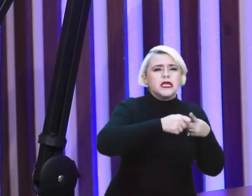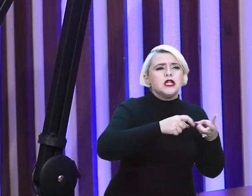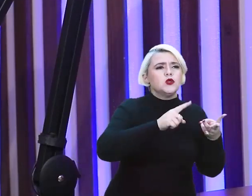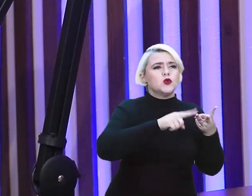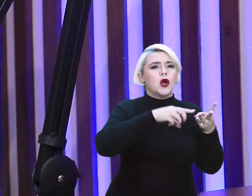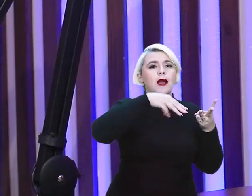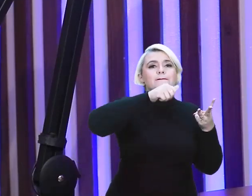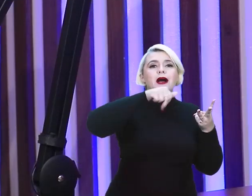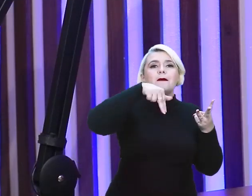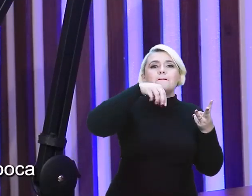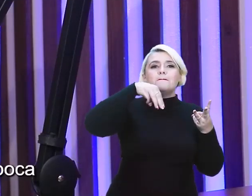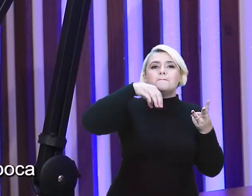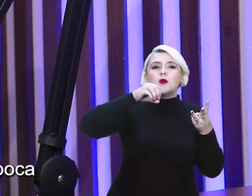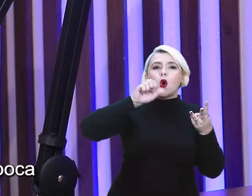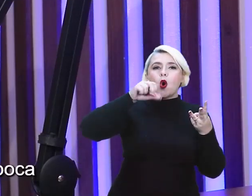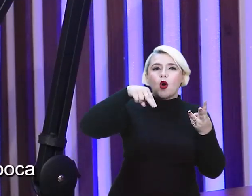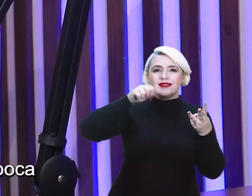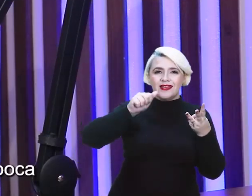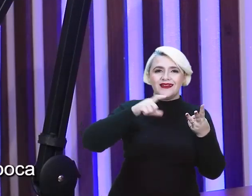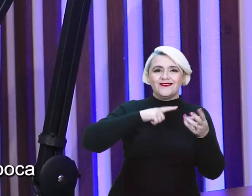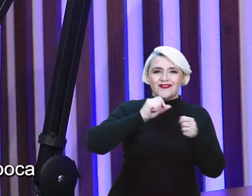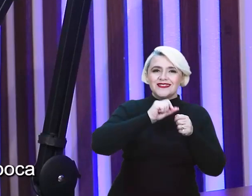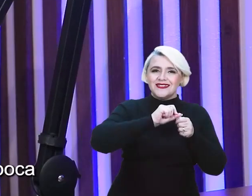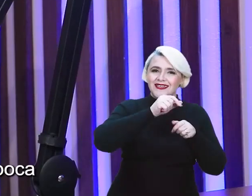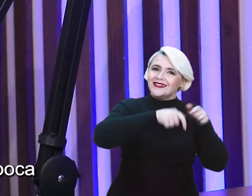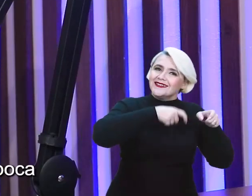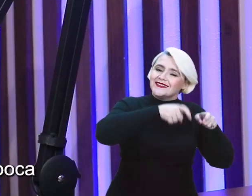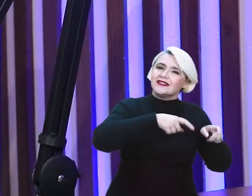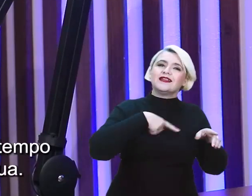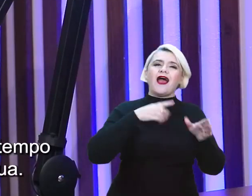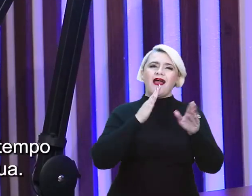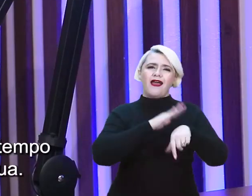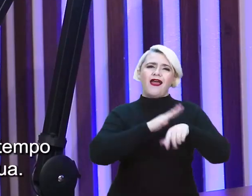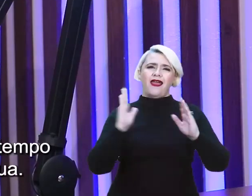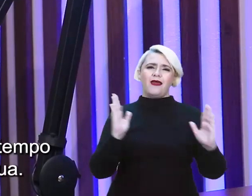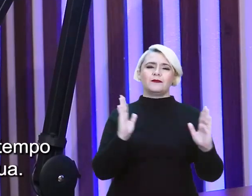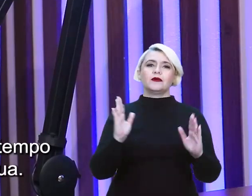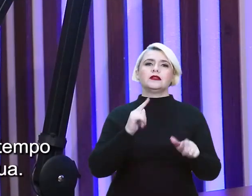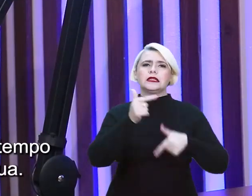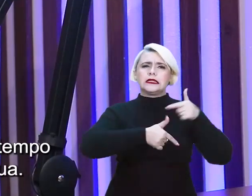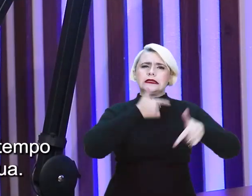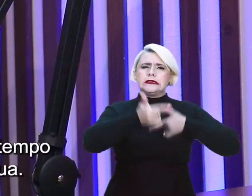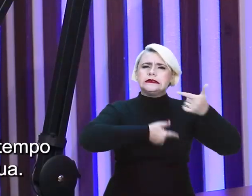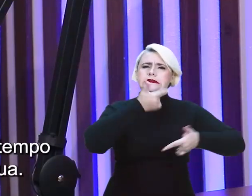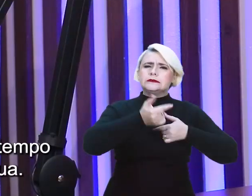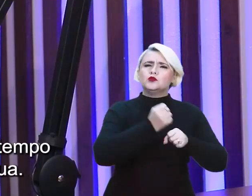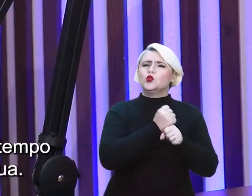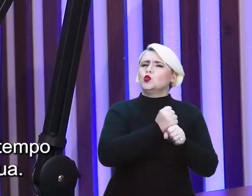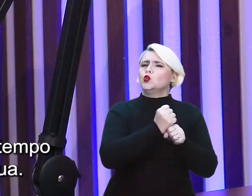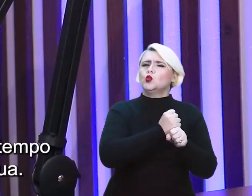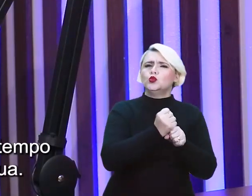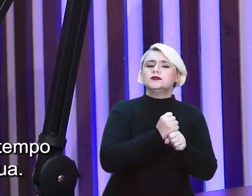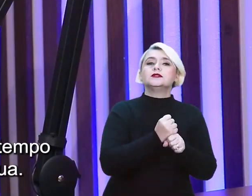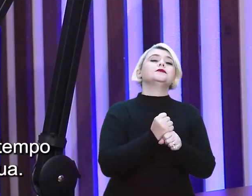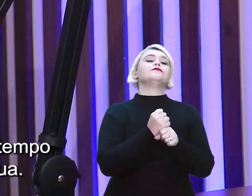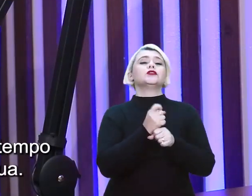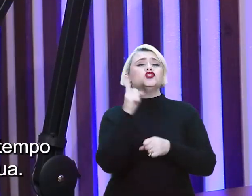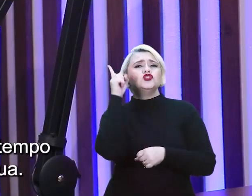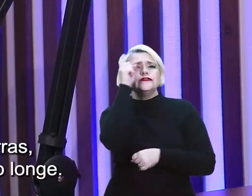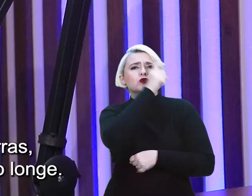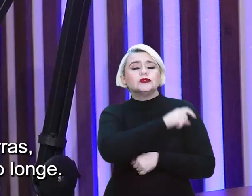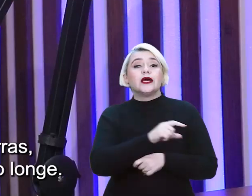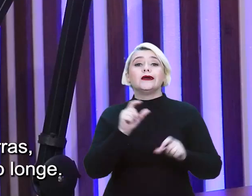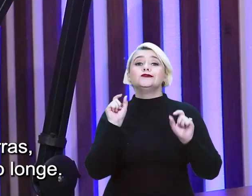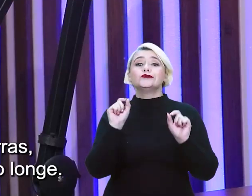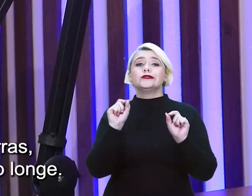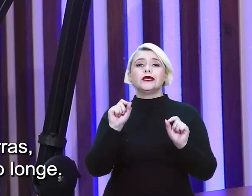essa as atividades econômicas da época, né? E a gente trabalhou muito, muito tempo. E a grande dificuldade era a